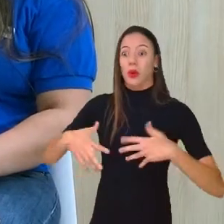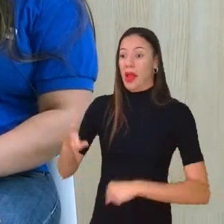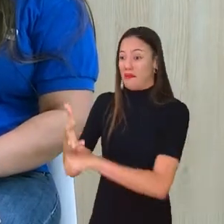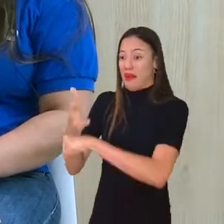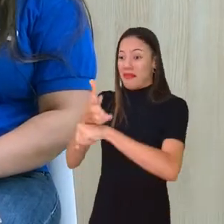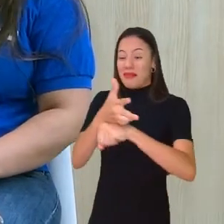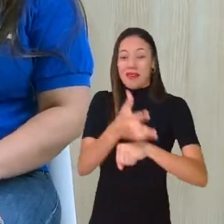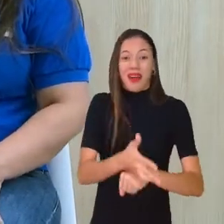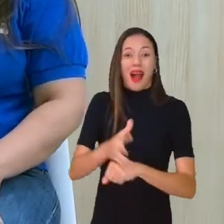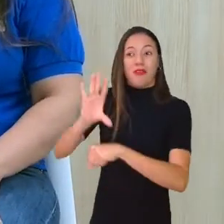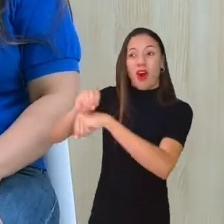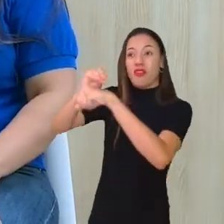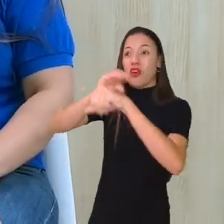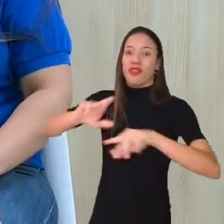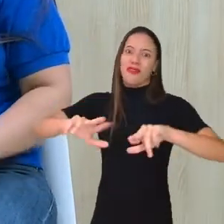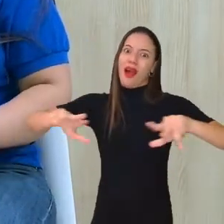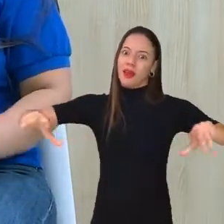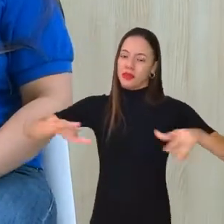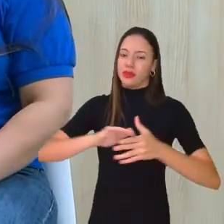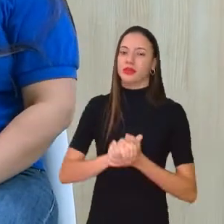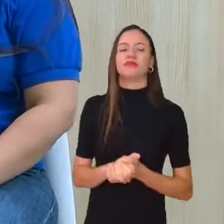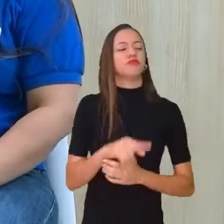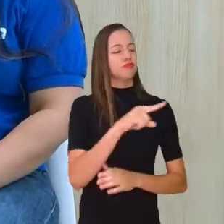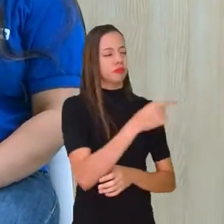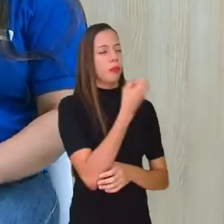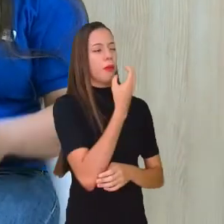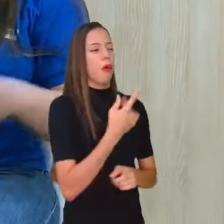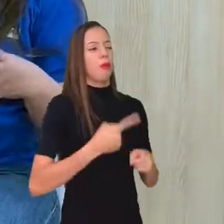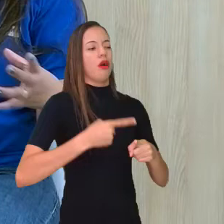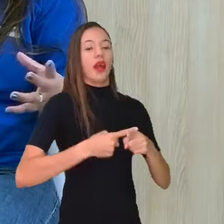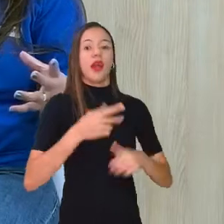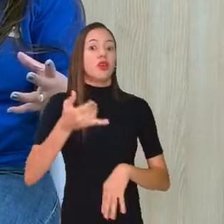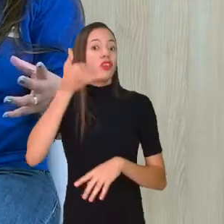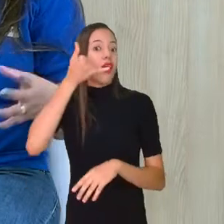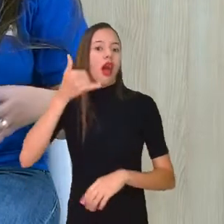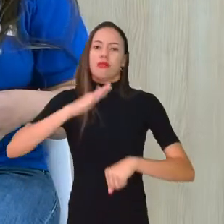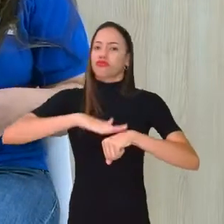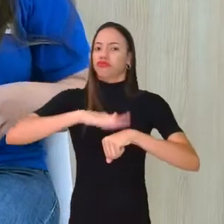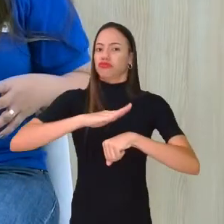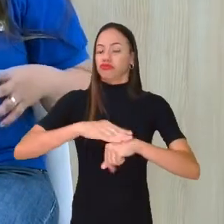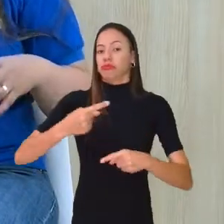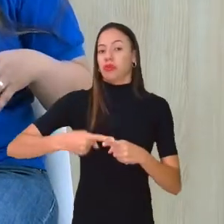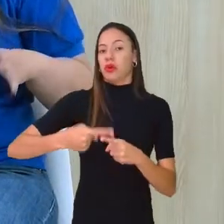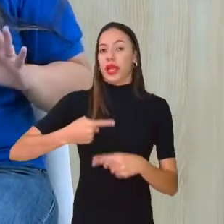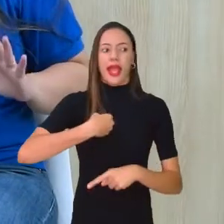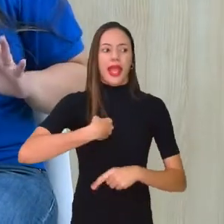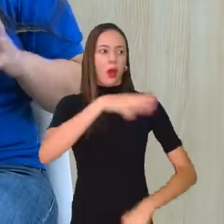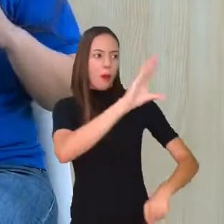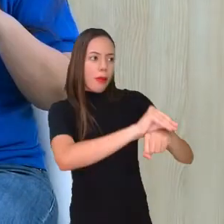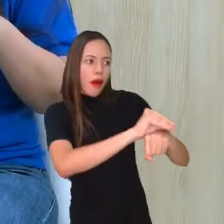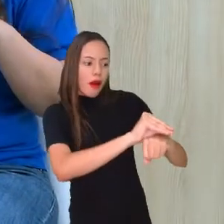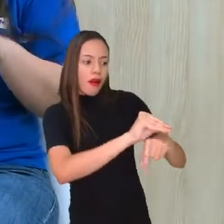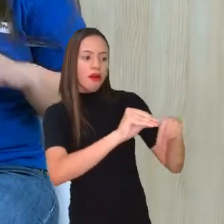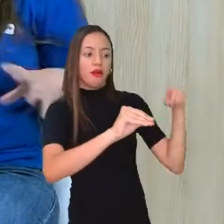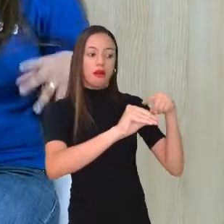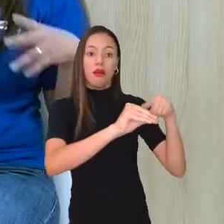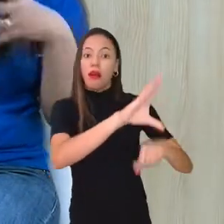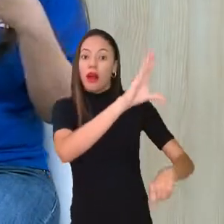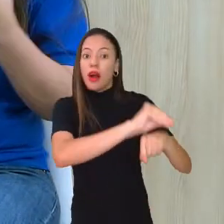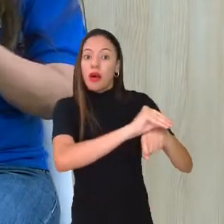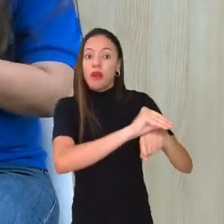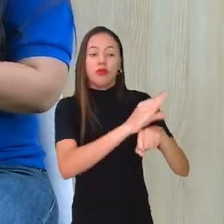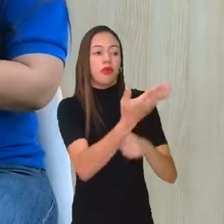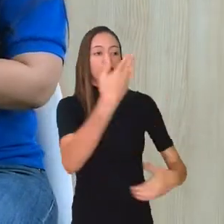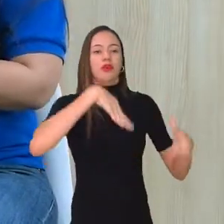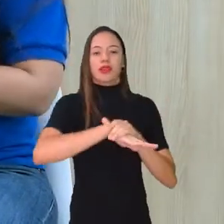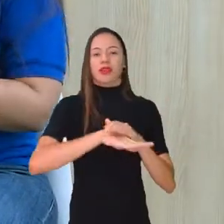ainda bem que o celular está fazendo isso sozinho, porque tirei foto, automaticamente essa foto vai para o meu